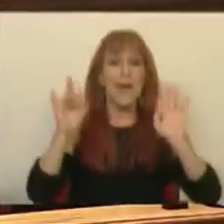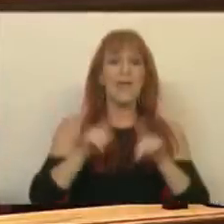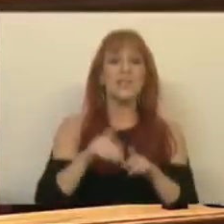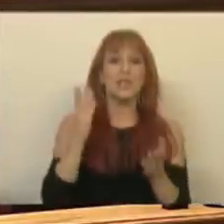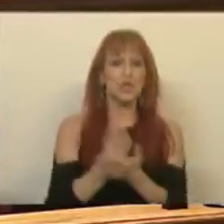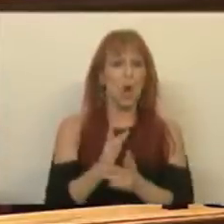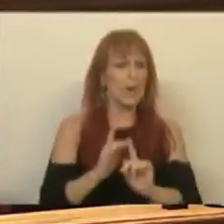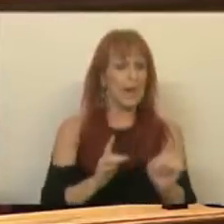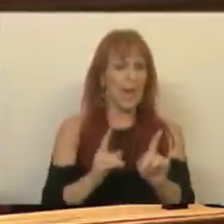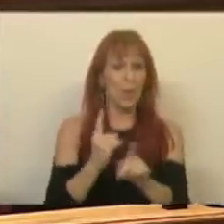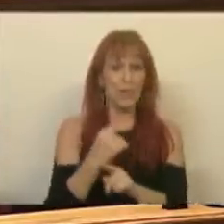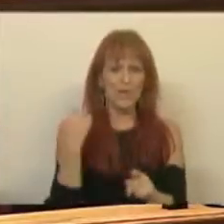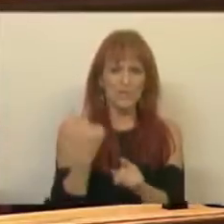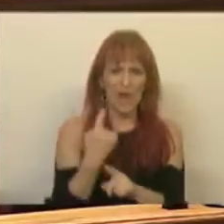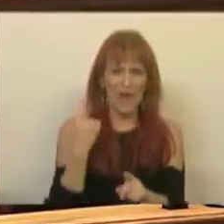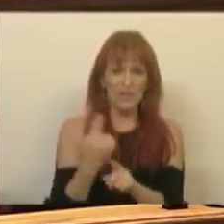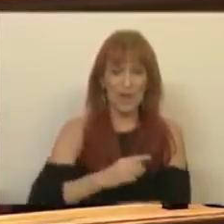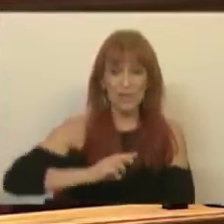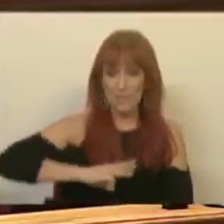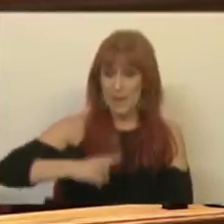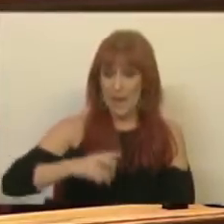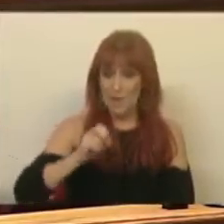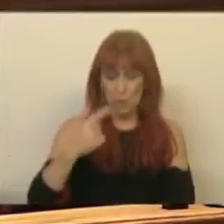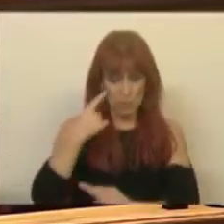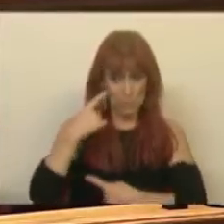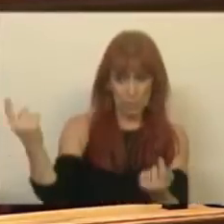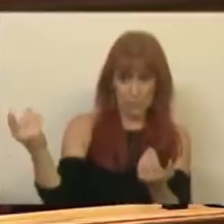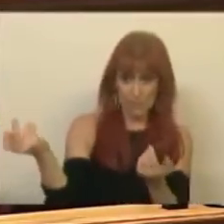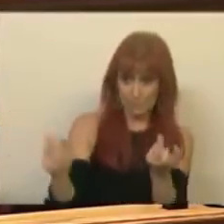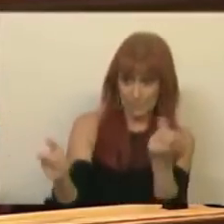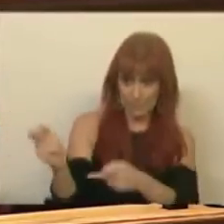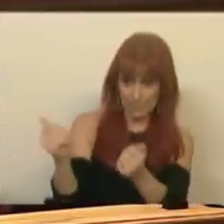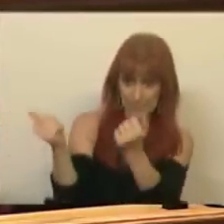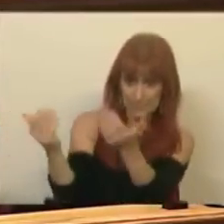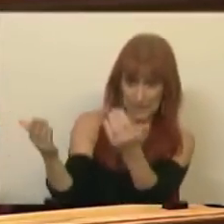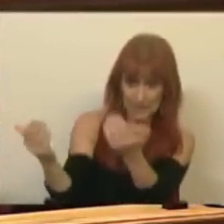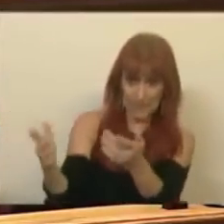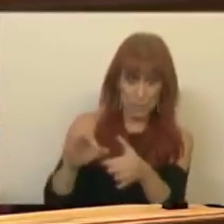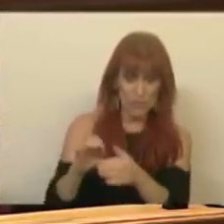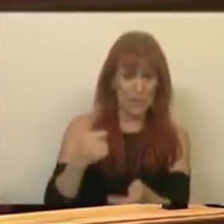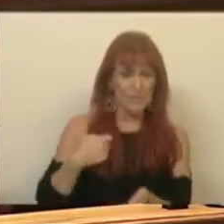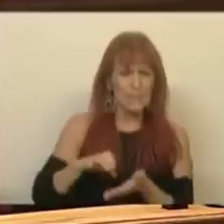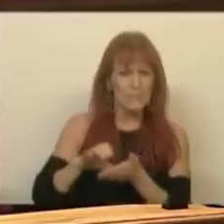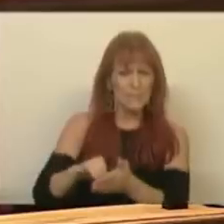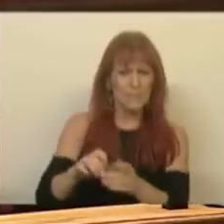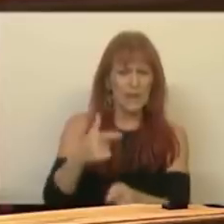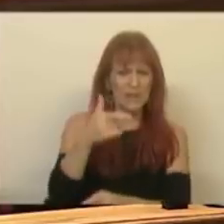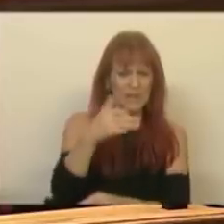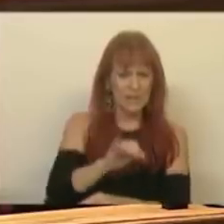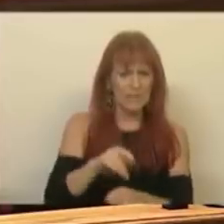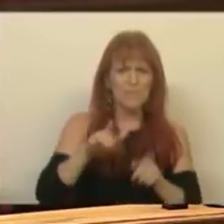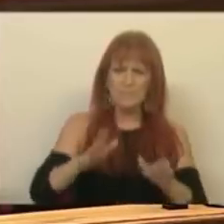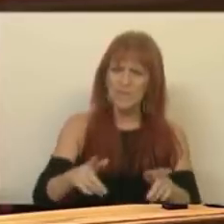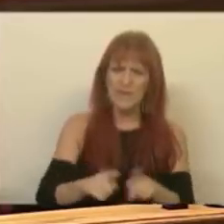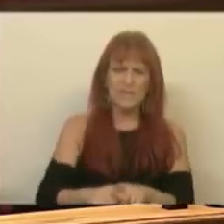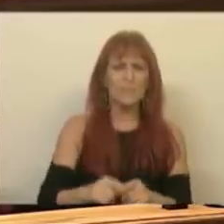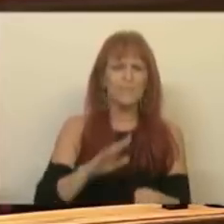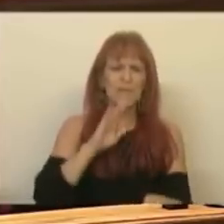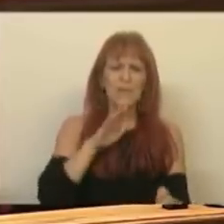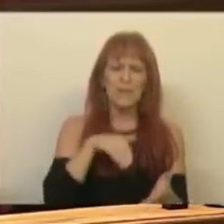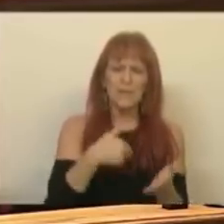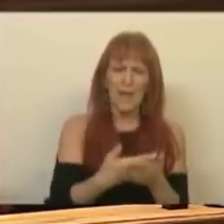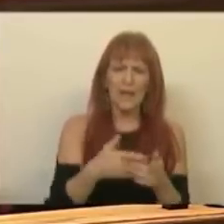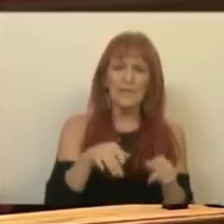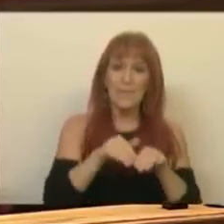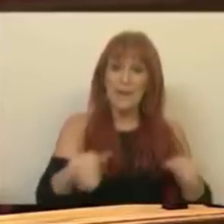ficar por aqui porque os vários milhares de euros que têm vindo a público inclusivamente no caso da indenização Da TAP devem ter consequências